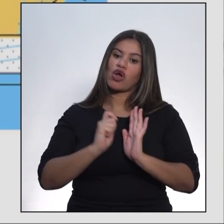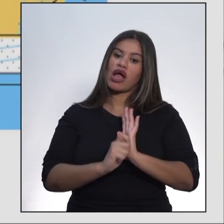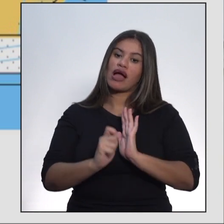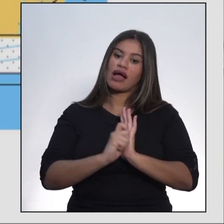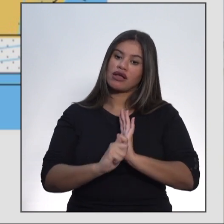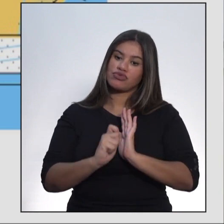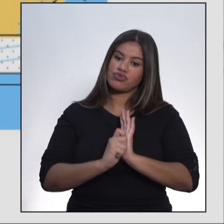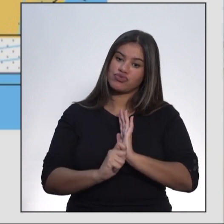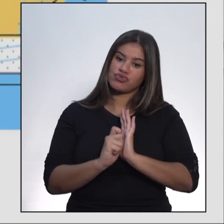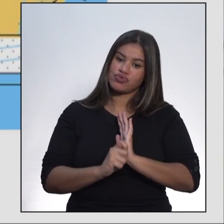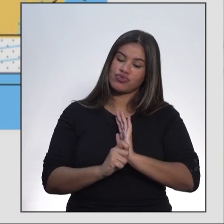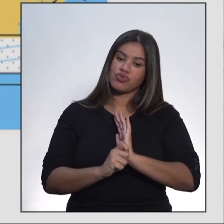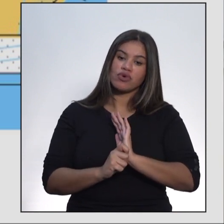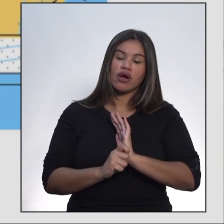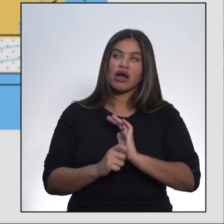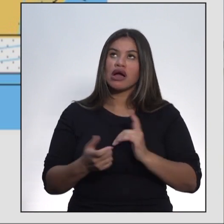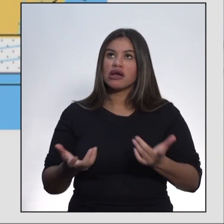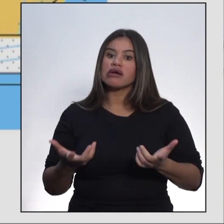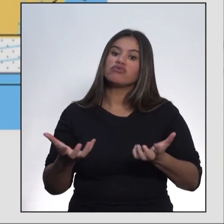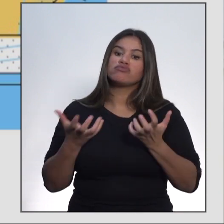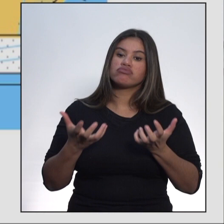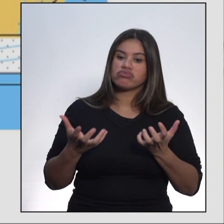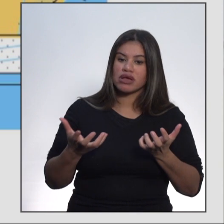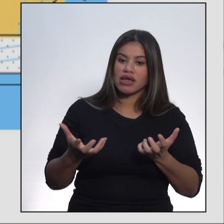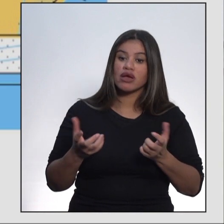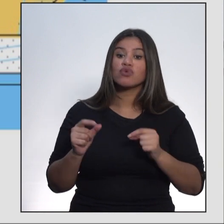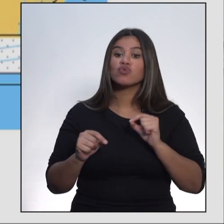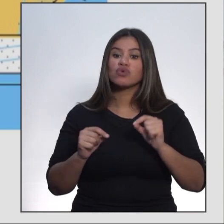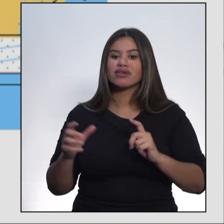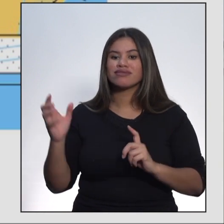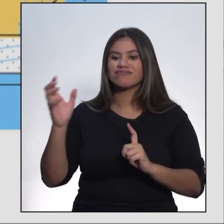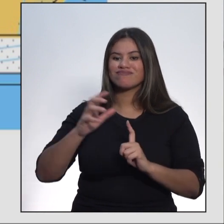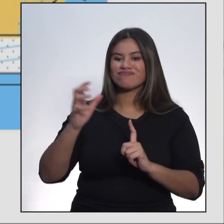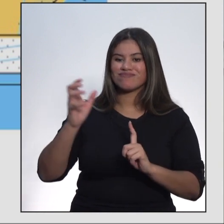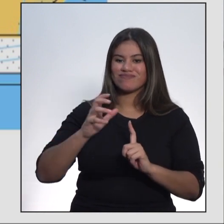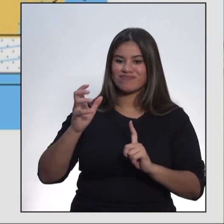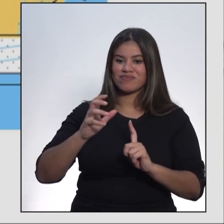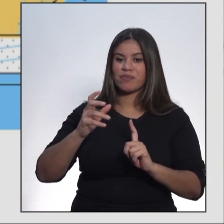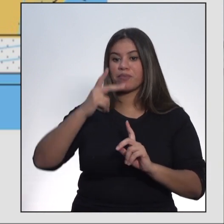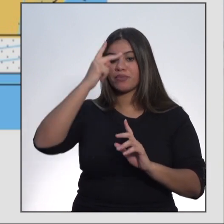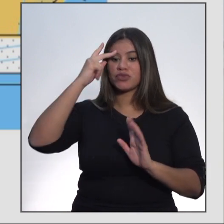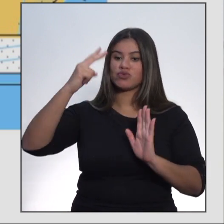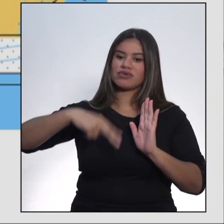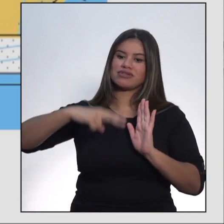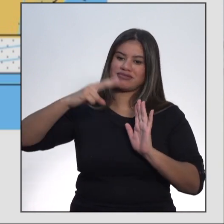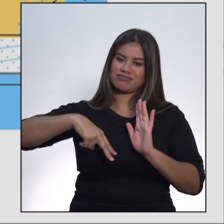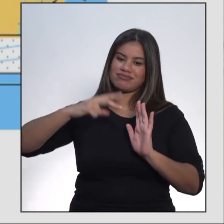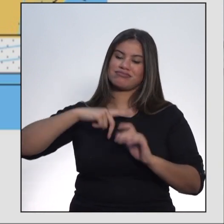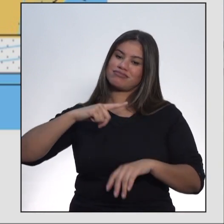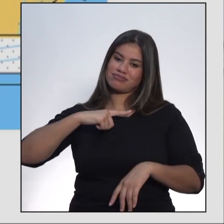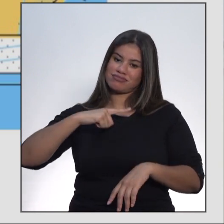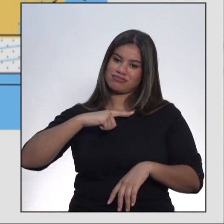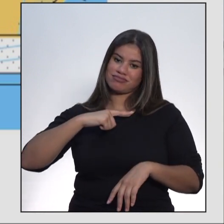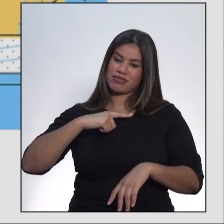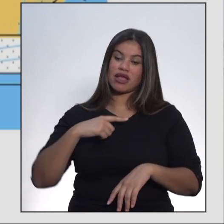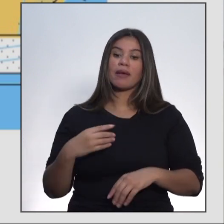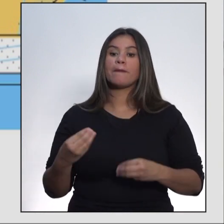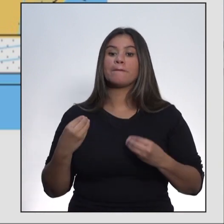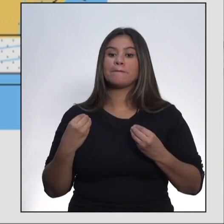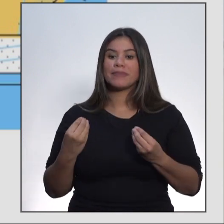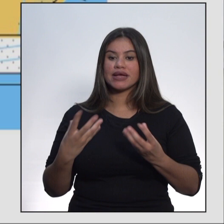a intenção de convencer os seus interlocutores. E para isso,